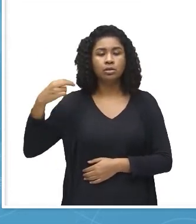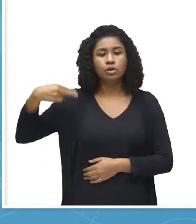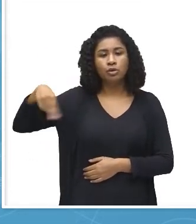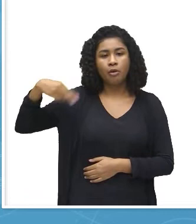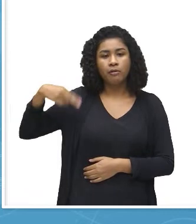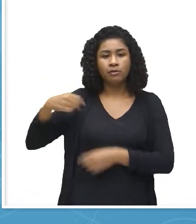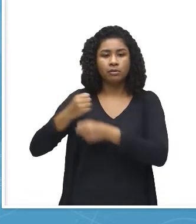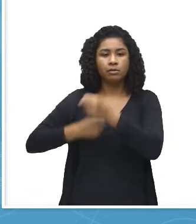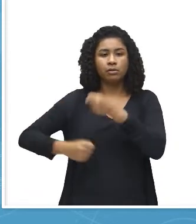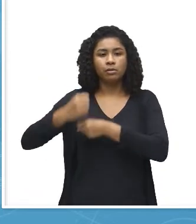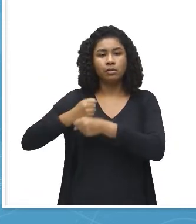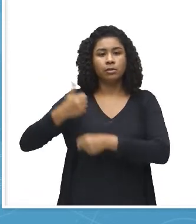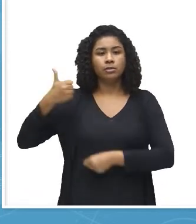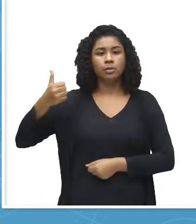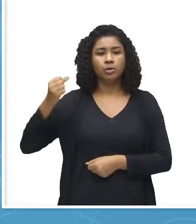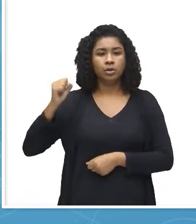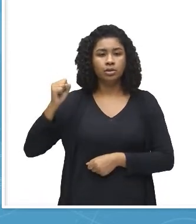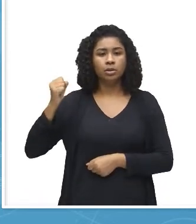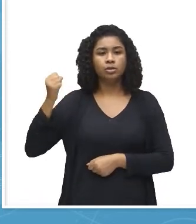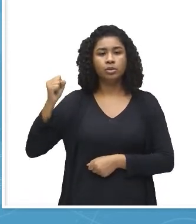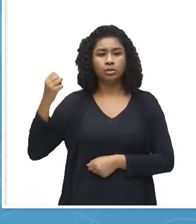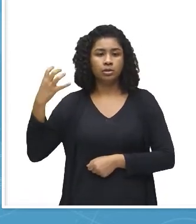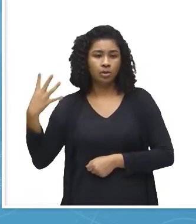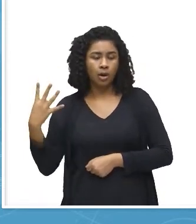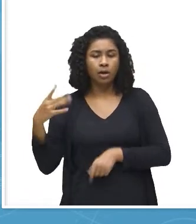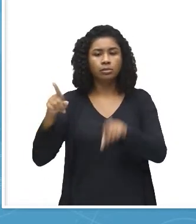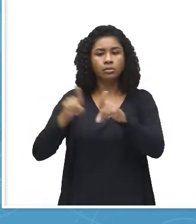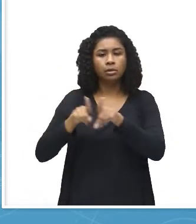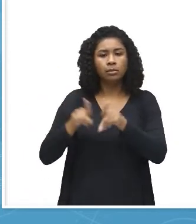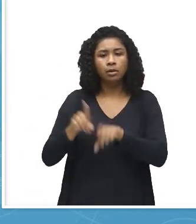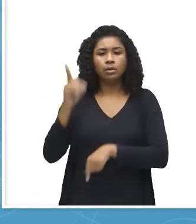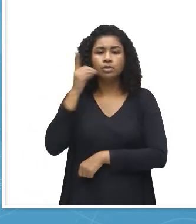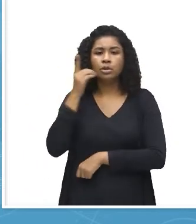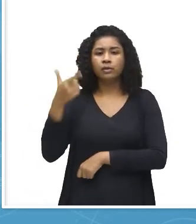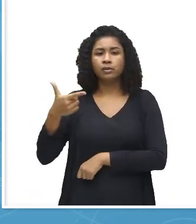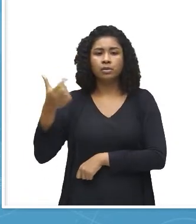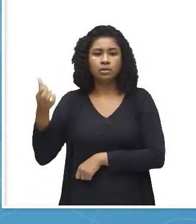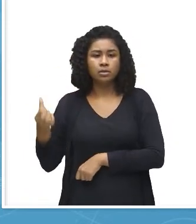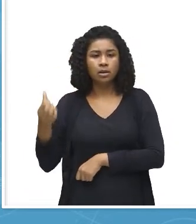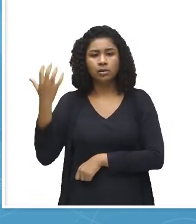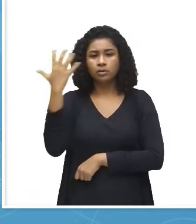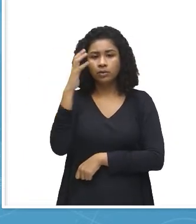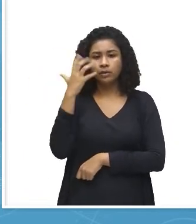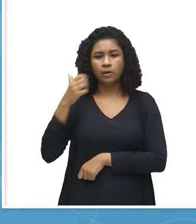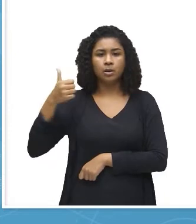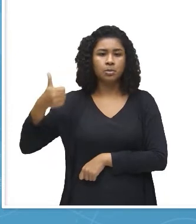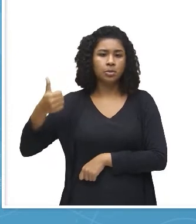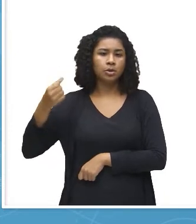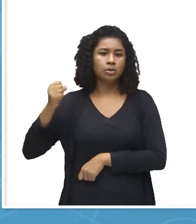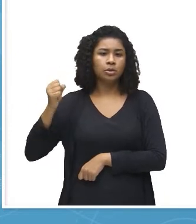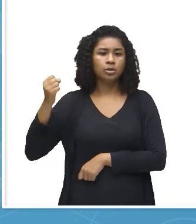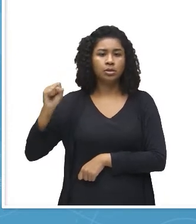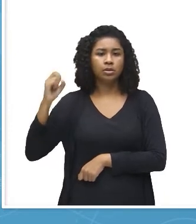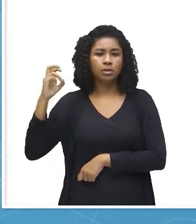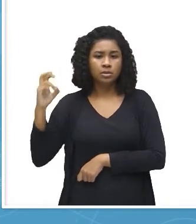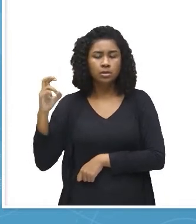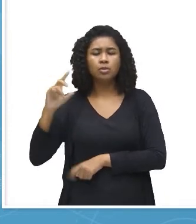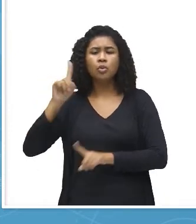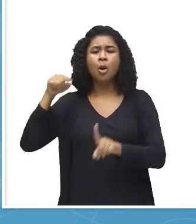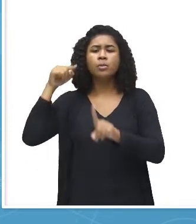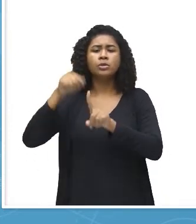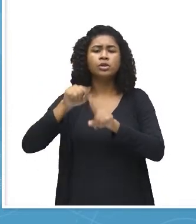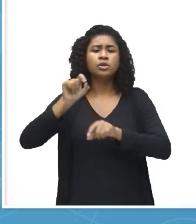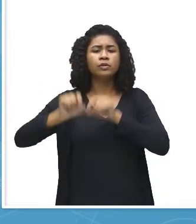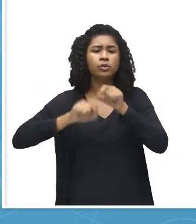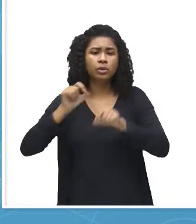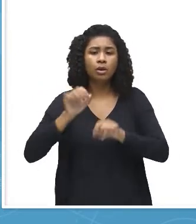e 26 de fevereiro de 1885, e teve como objetivo organizar, por meio de regras, a